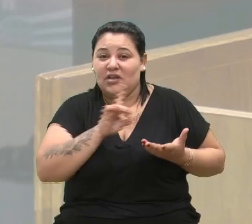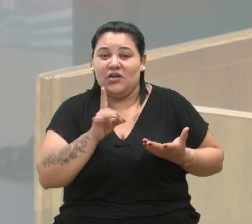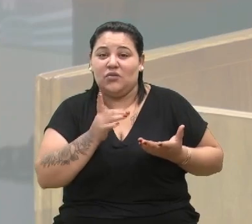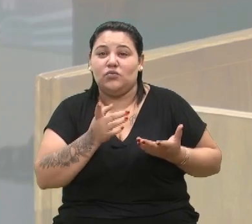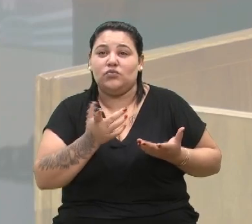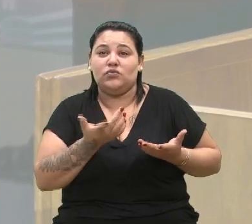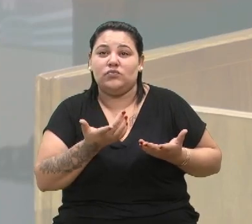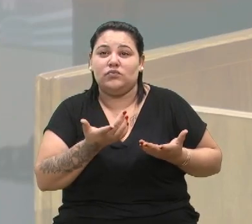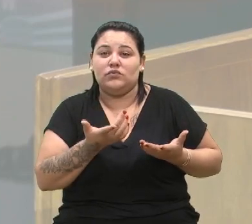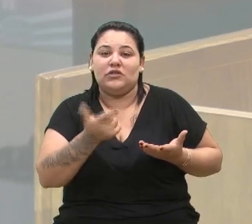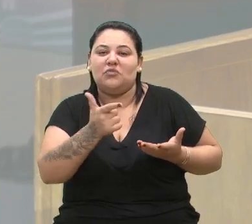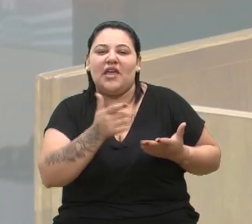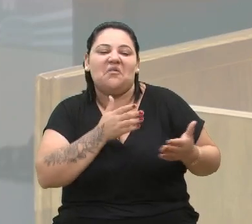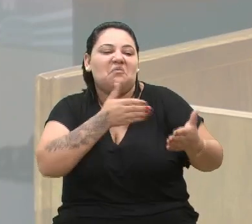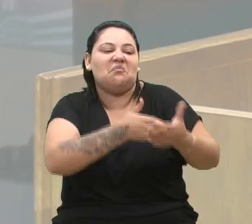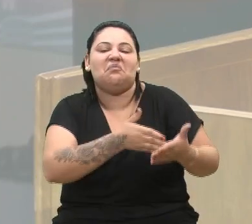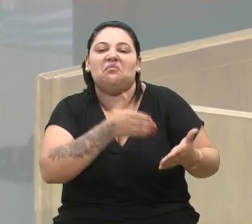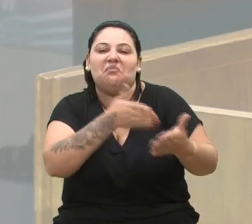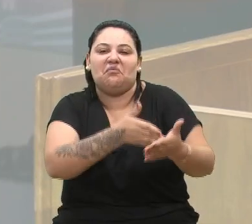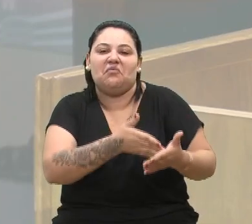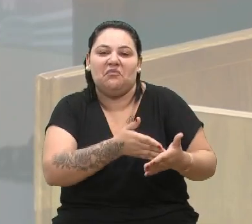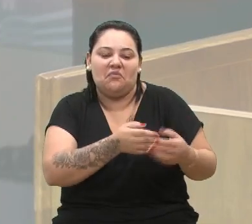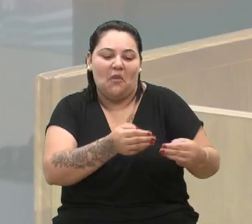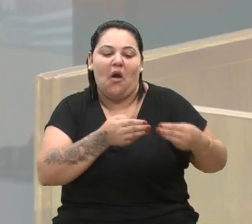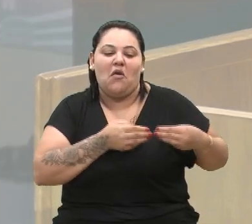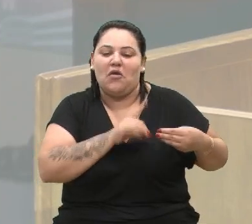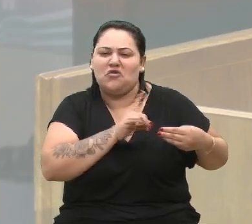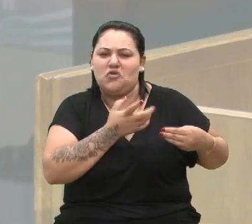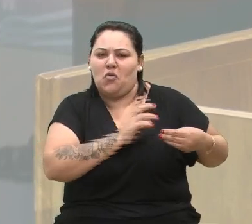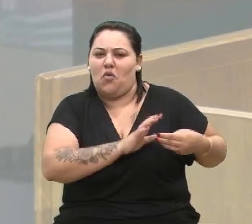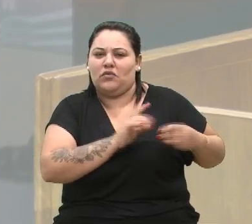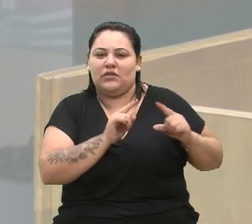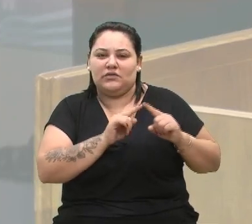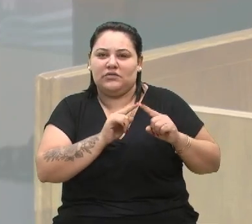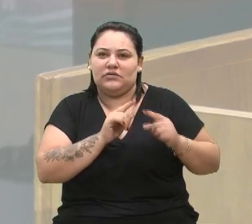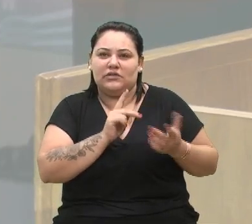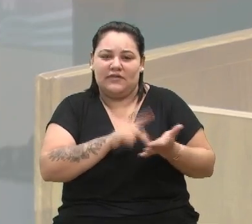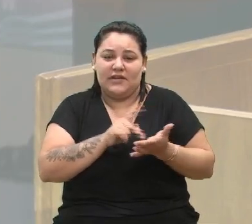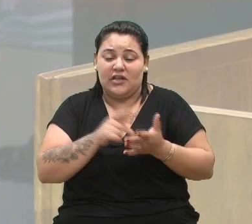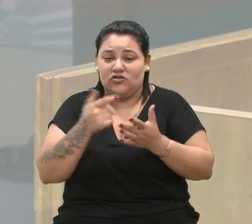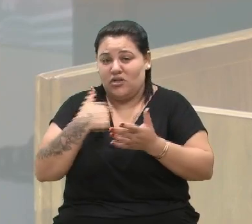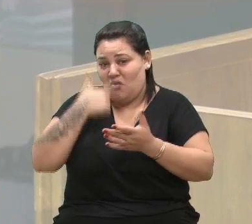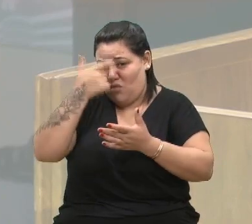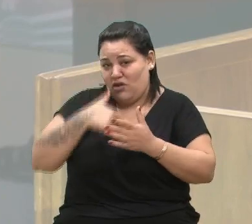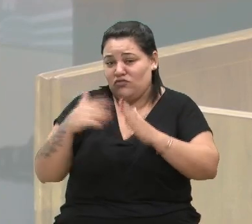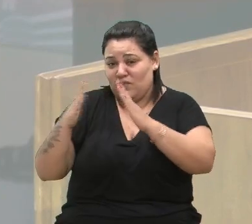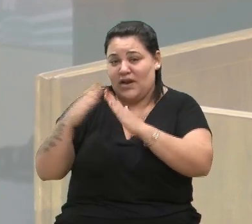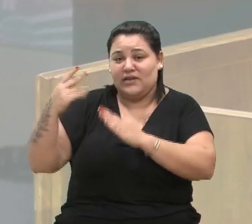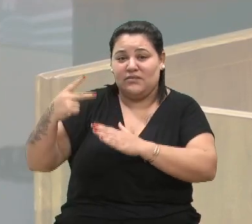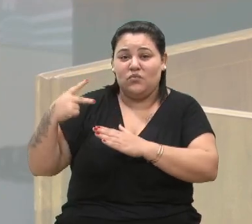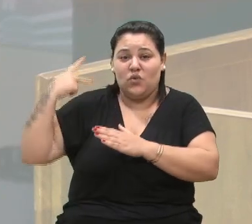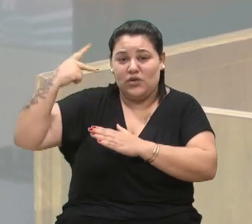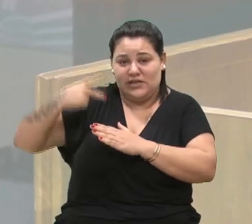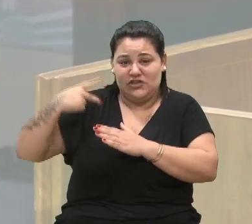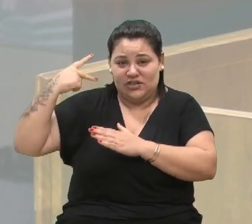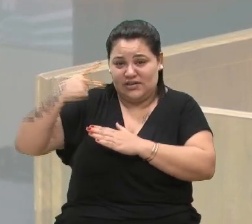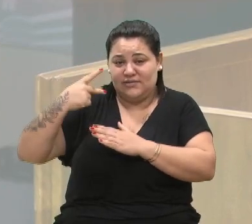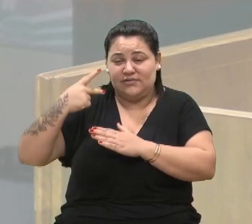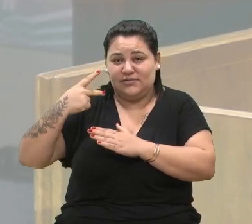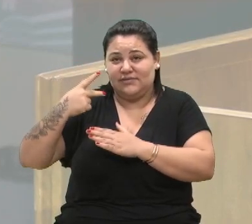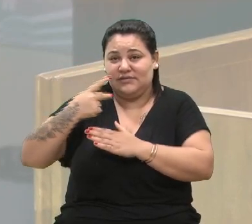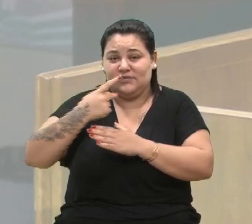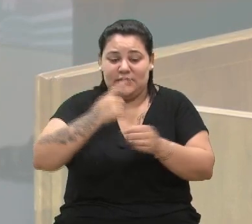têm restrições a moções. Eu acho que uma casa política, uma casa de uma cidade